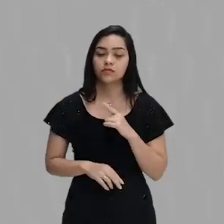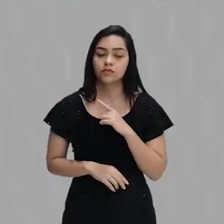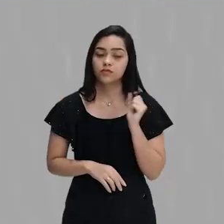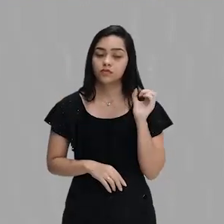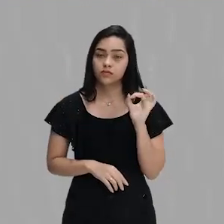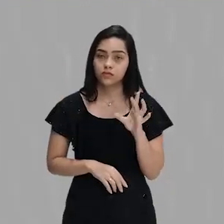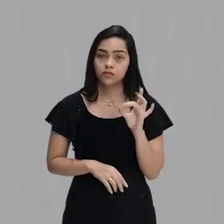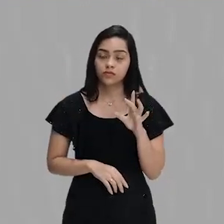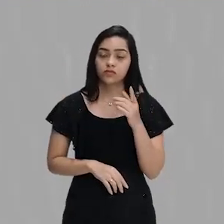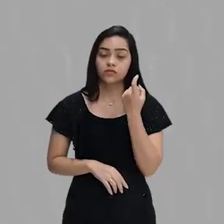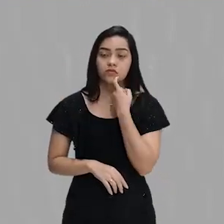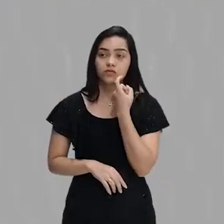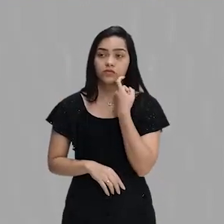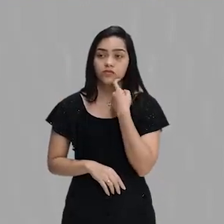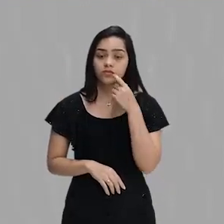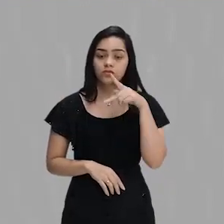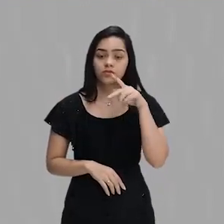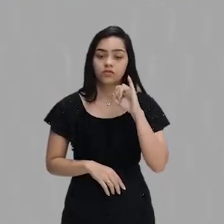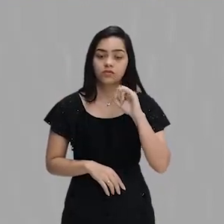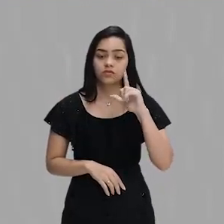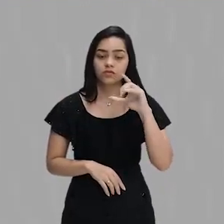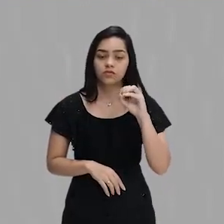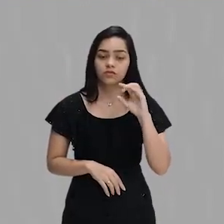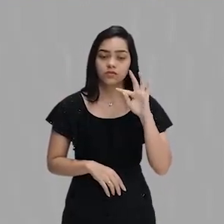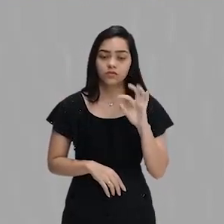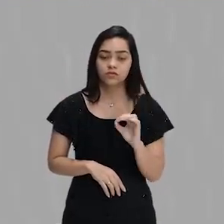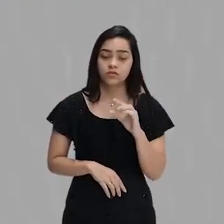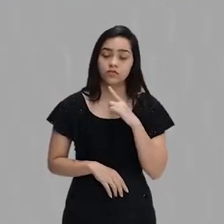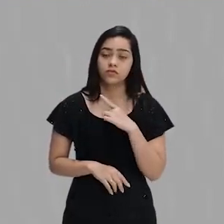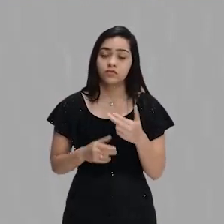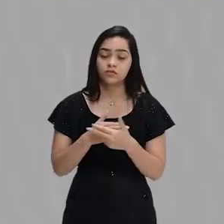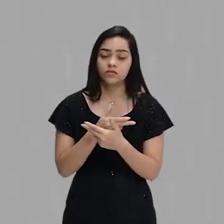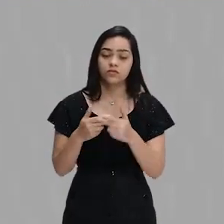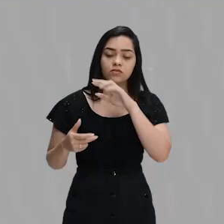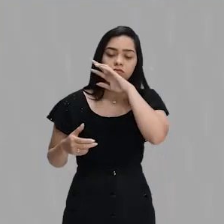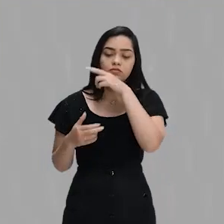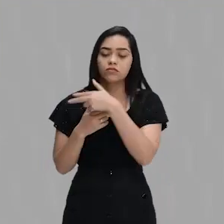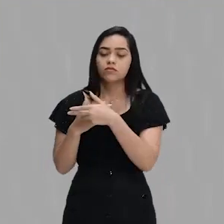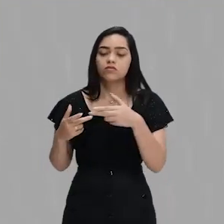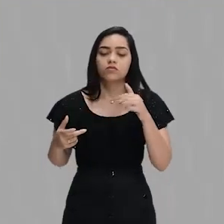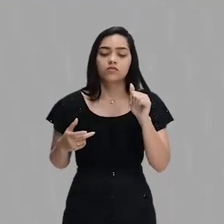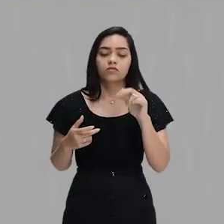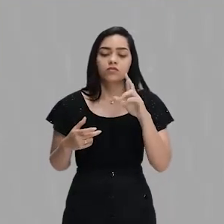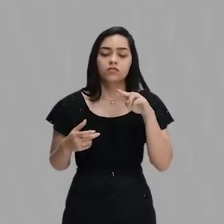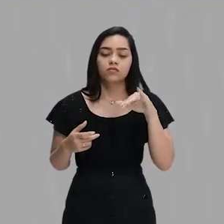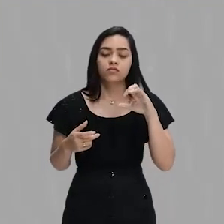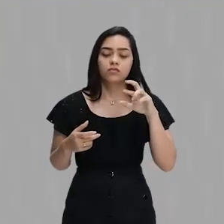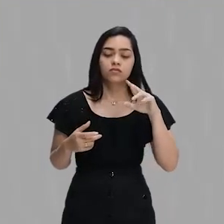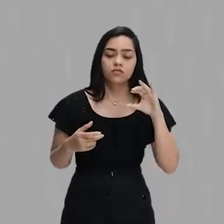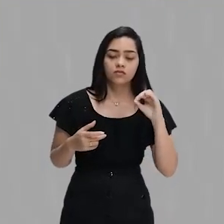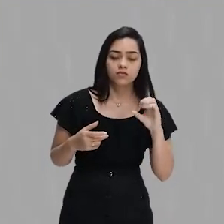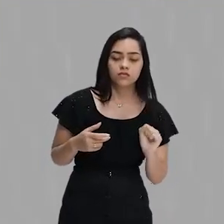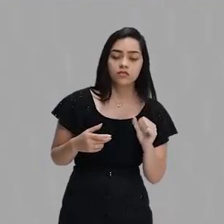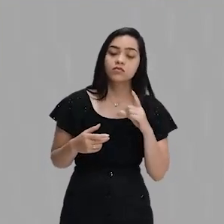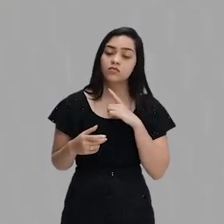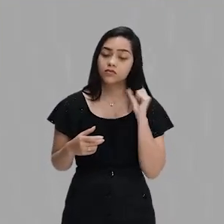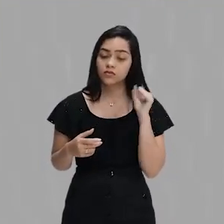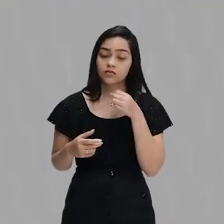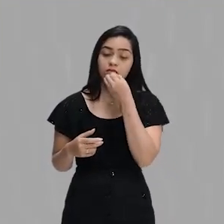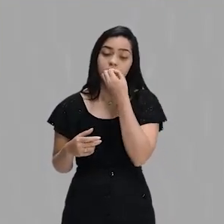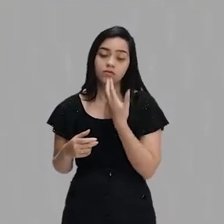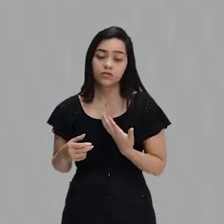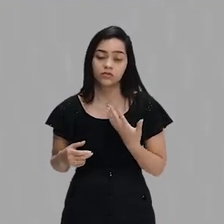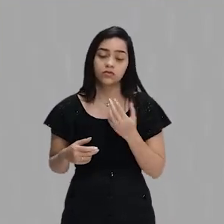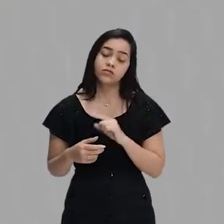é apenas o peixe-piloto. E no caso dos animais carniceiros, somente eles que ele consegue